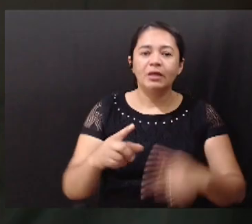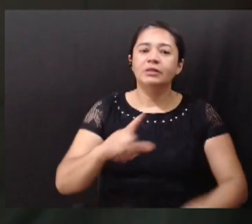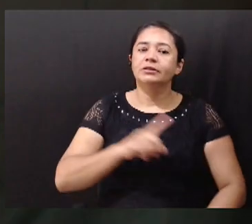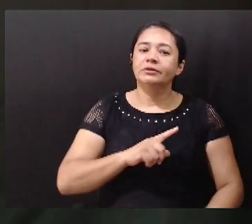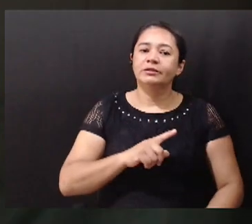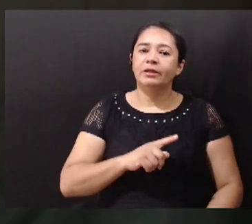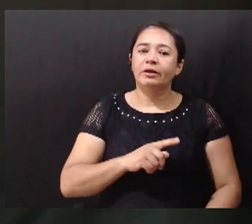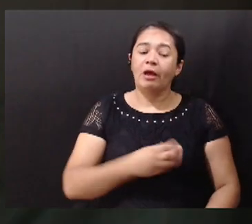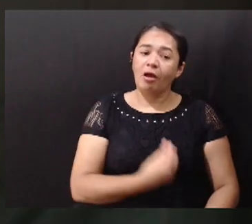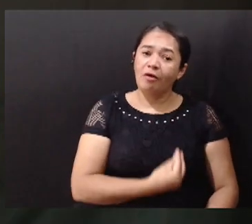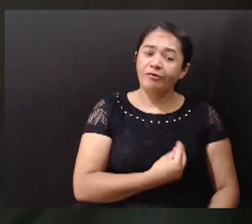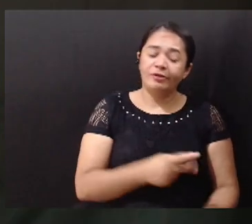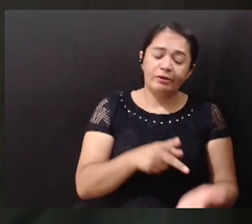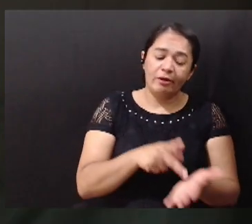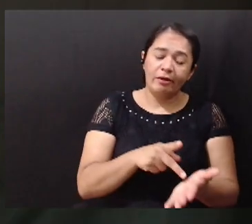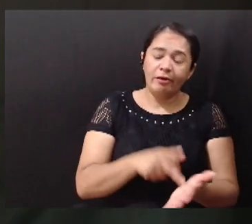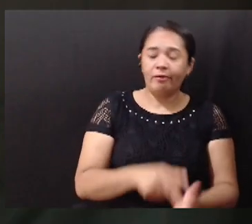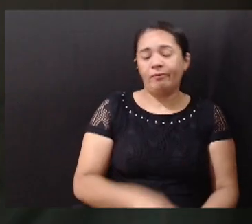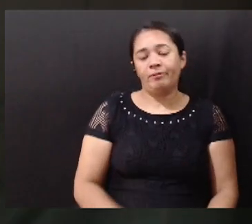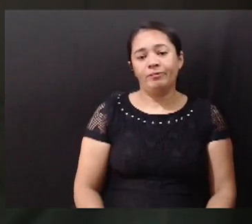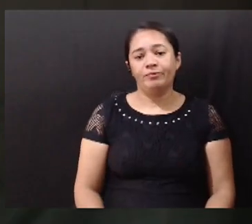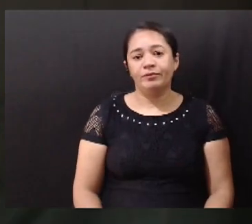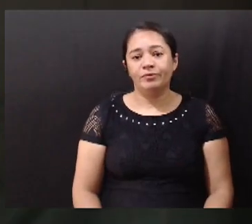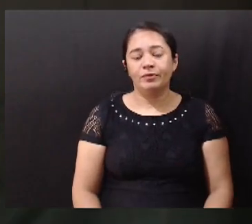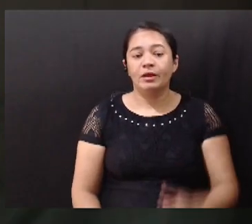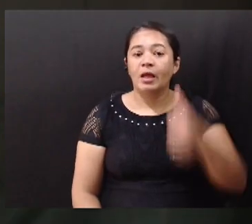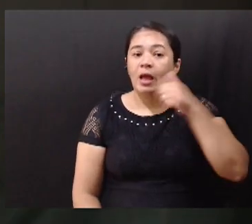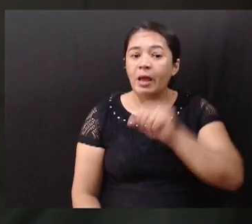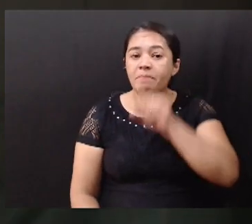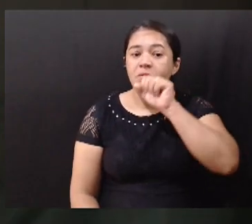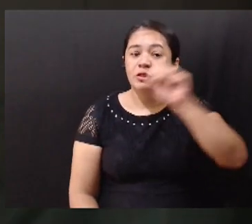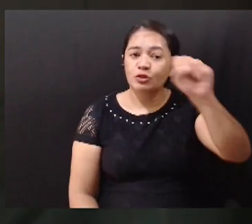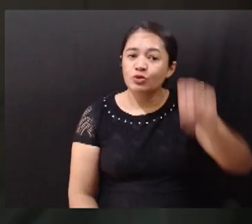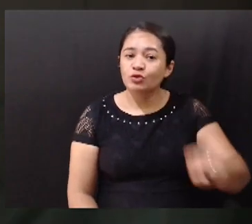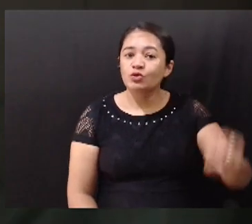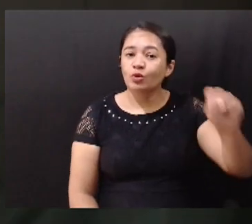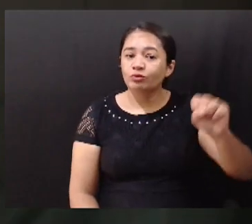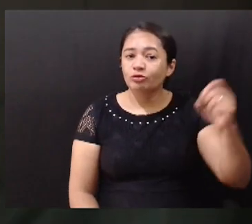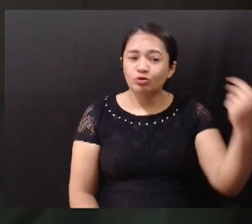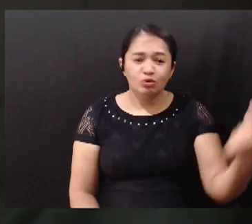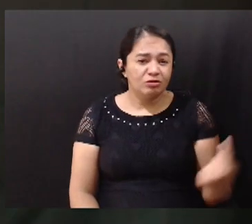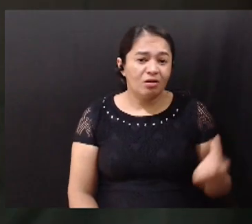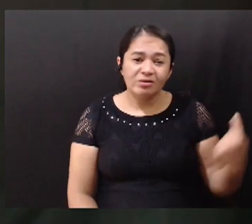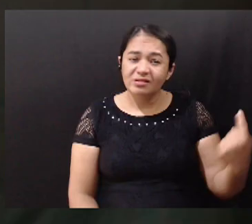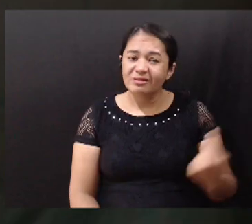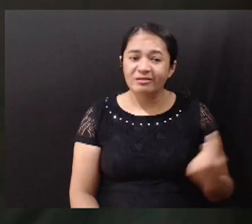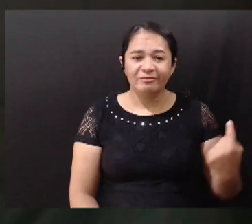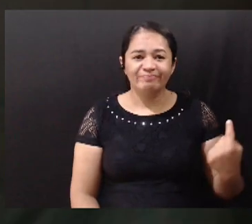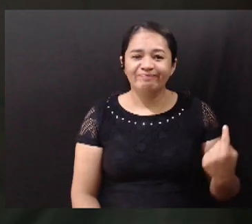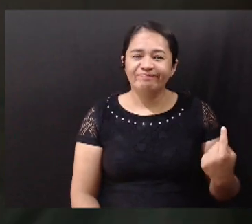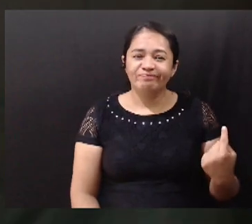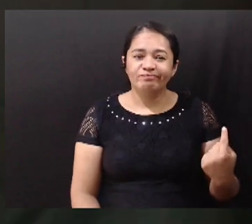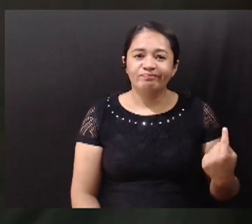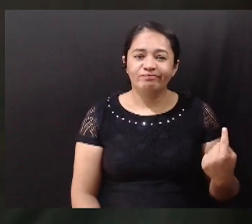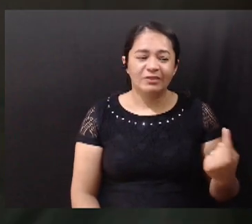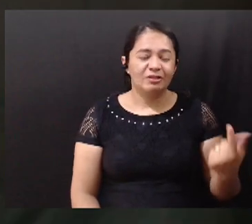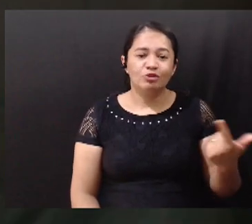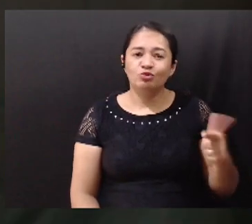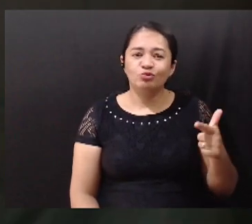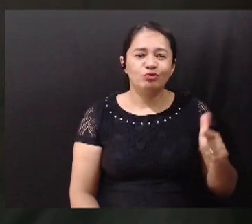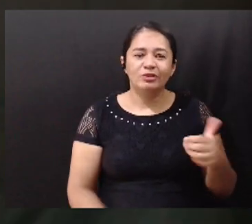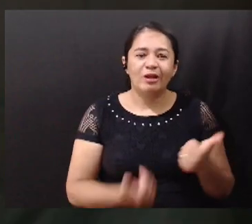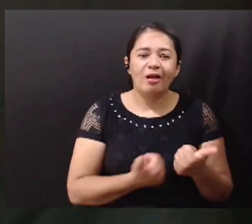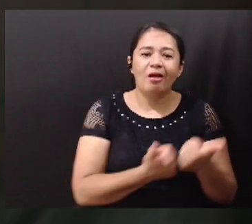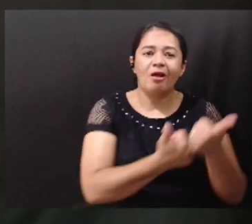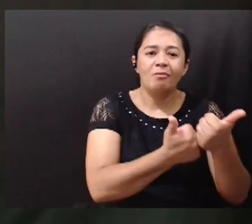Ela tocou num ponto interessante que foi a mãe solo, né? Geralmente, quando a mãe ela é sozinha e não tem a rede de apoio para